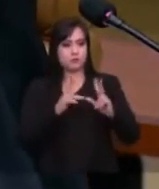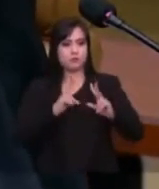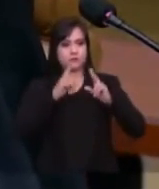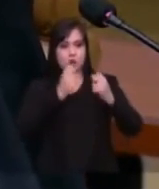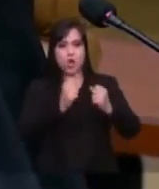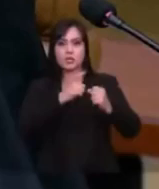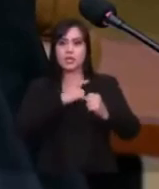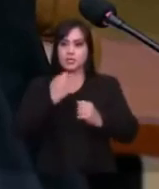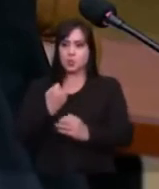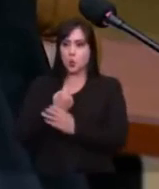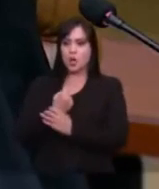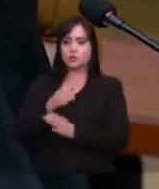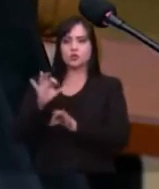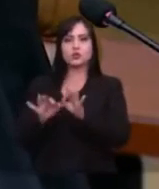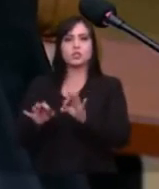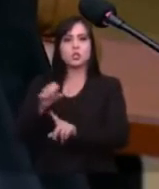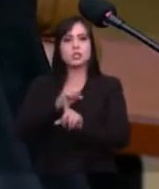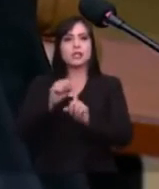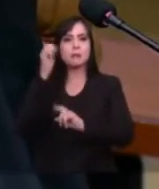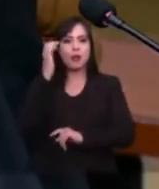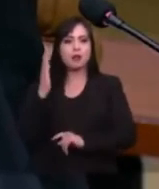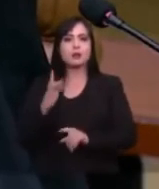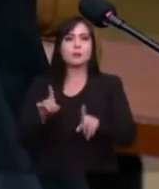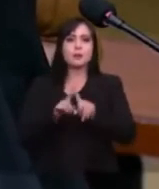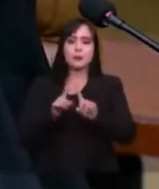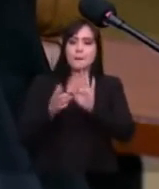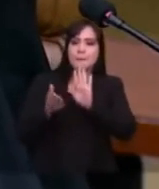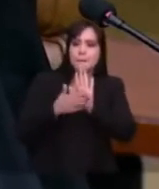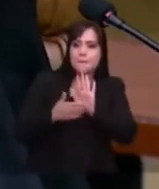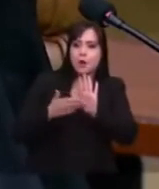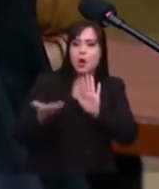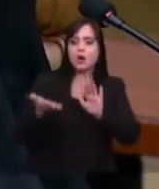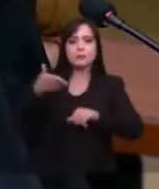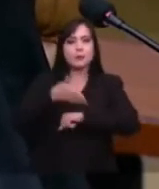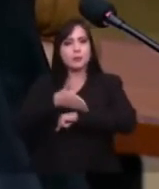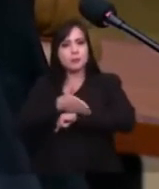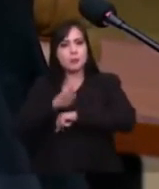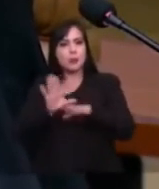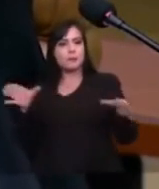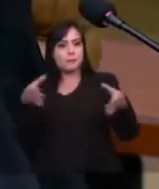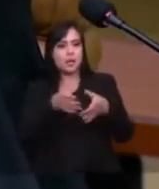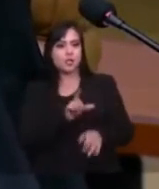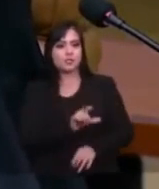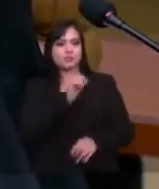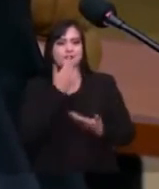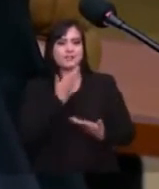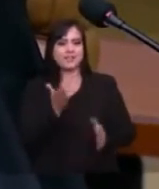sólidas, dando segurança jurídica à sociedade brasileira e àqueles que se propõem a ocupar cargos eletivos. Muito obrigado a todos.